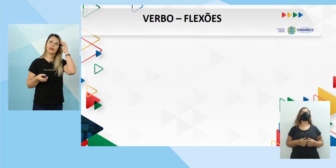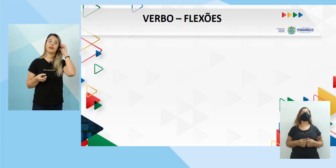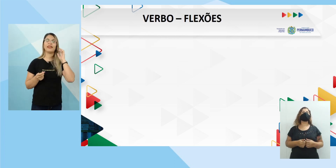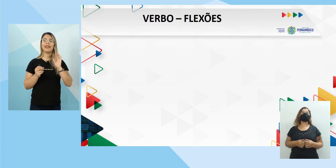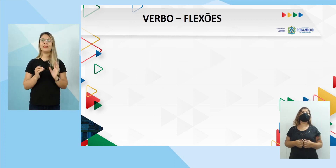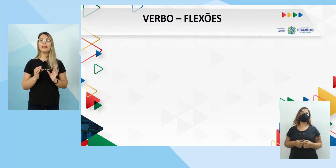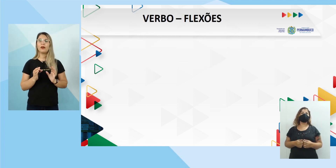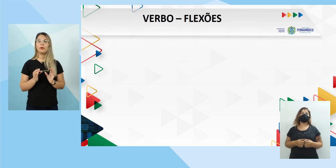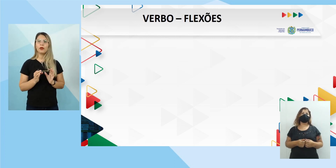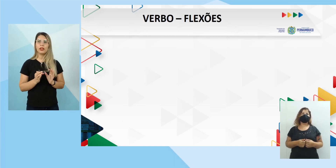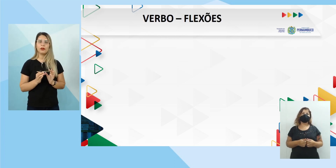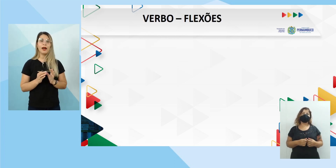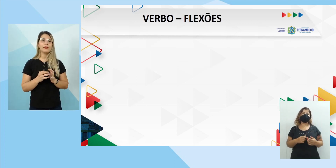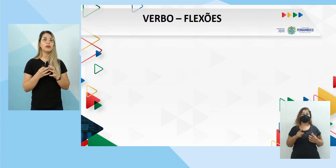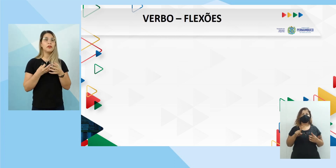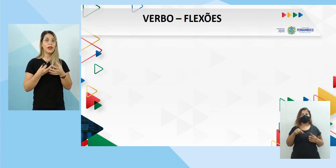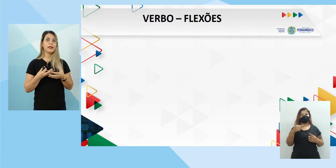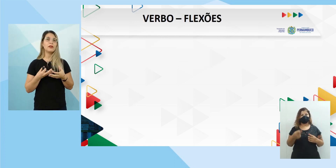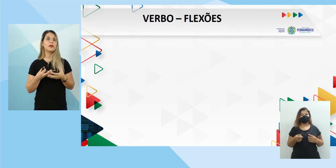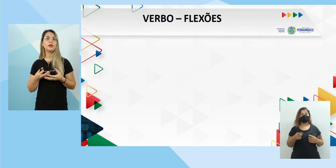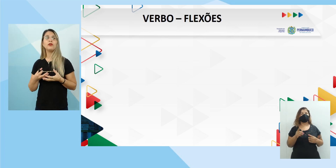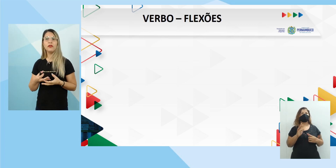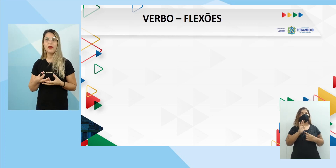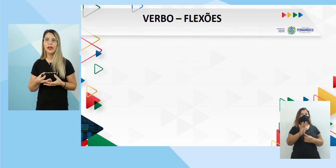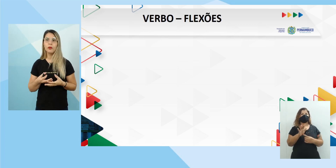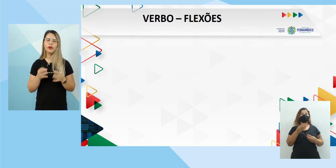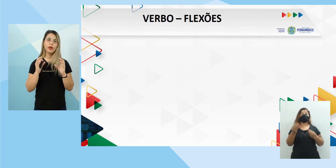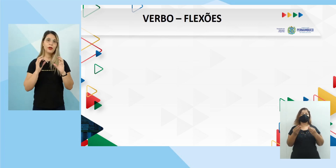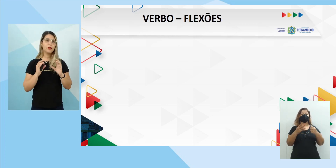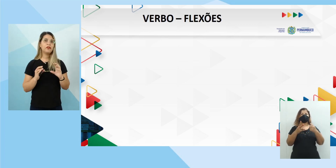a gente vai detalhar um pouquinho as flexões do